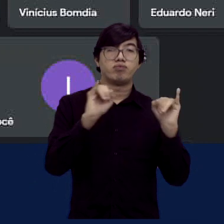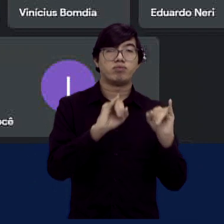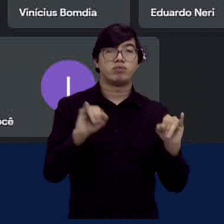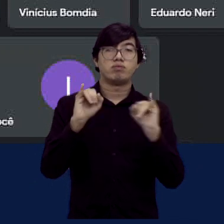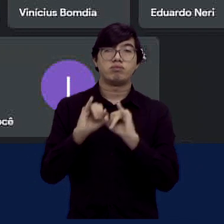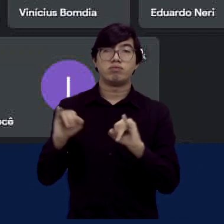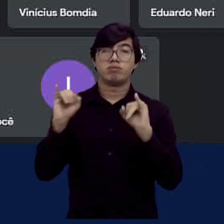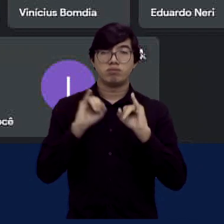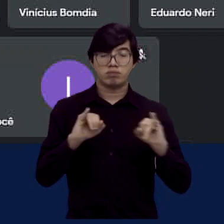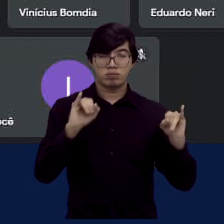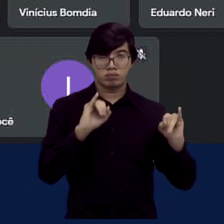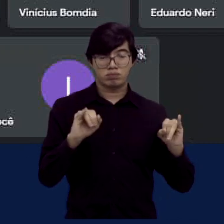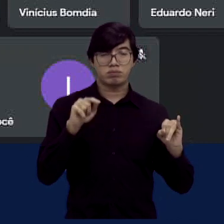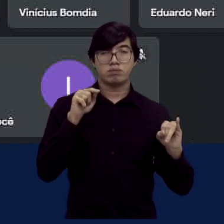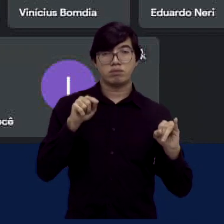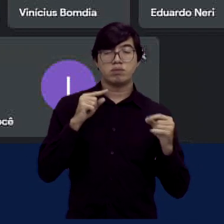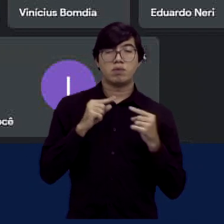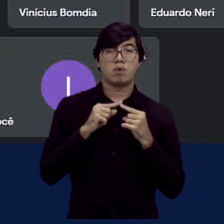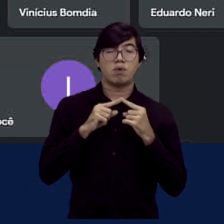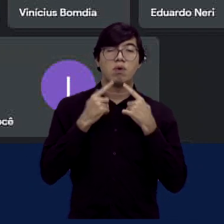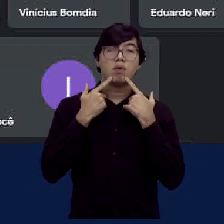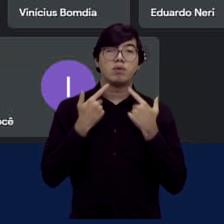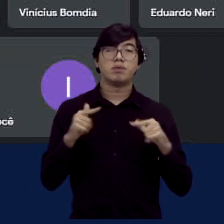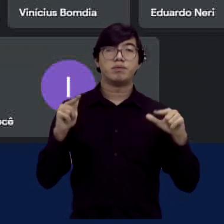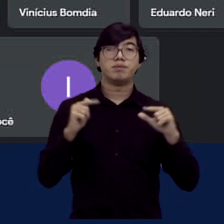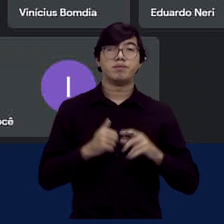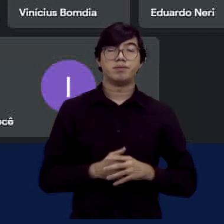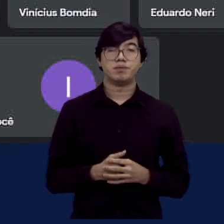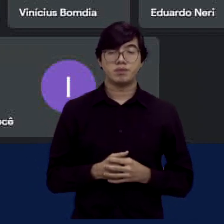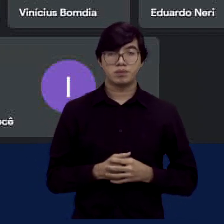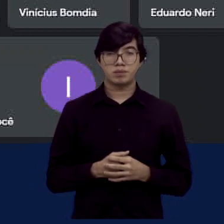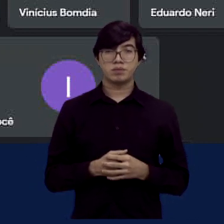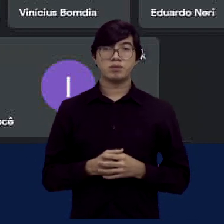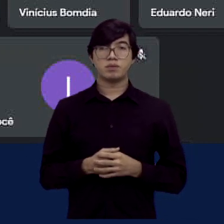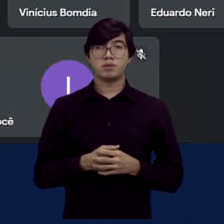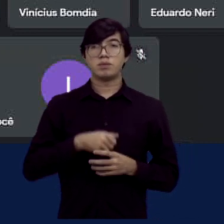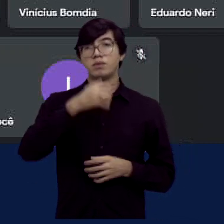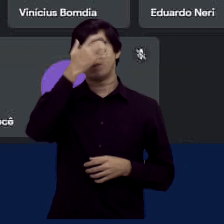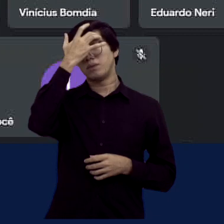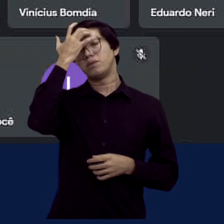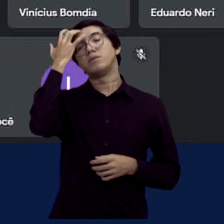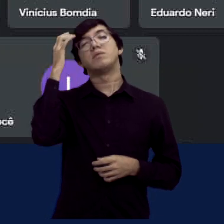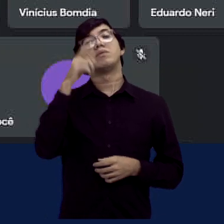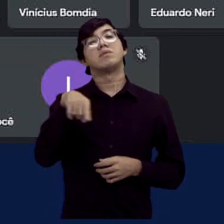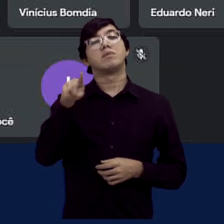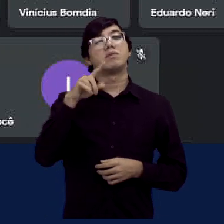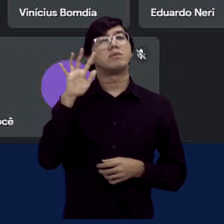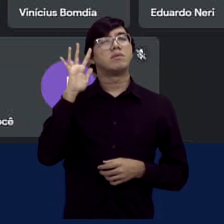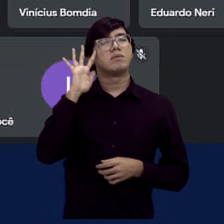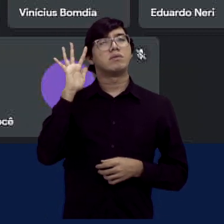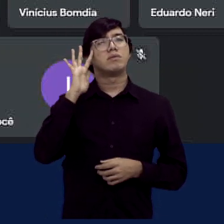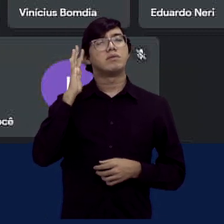se entretenha. Você pode se entreter, eu vou achar legal, mas eu quero que você pare para pensar.